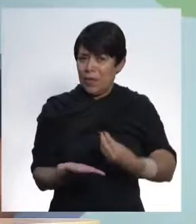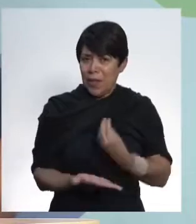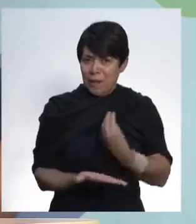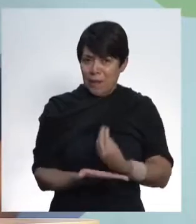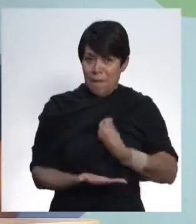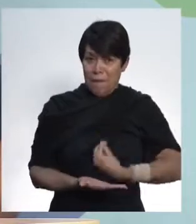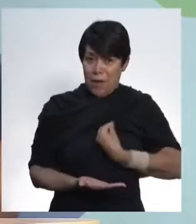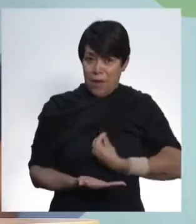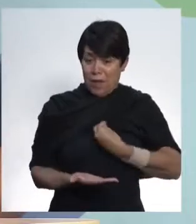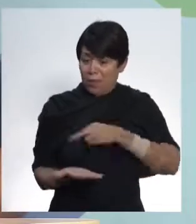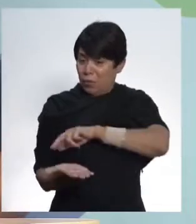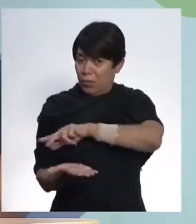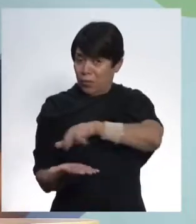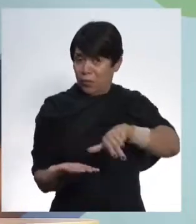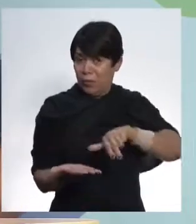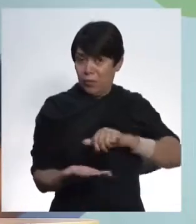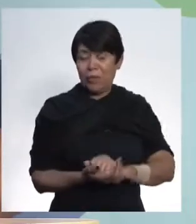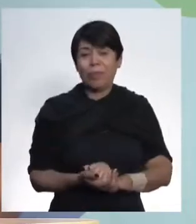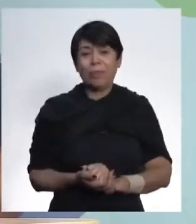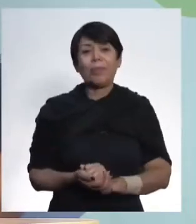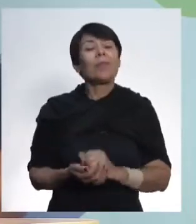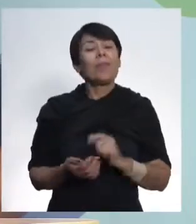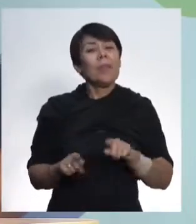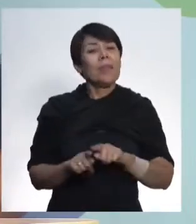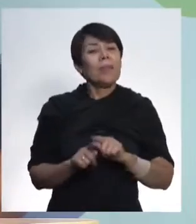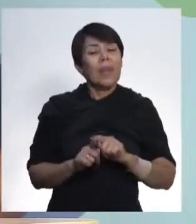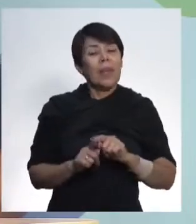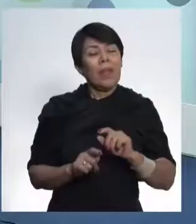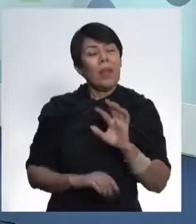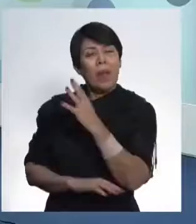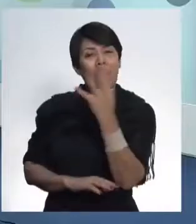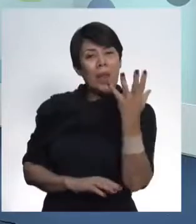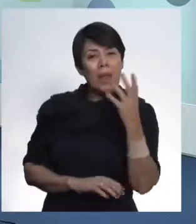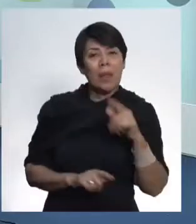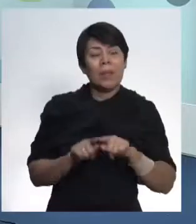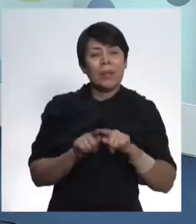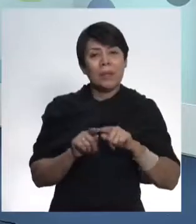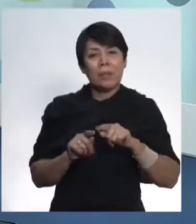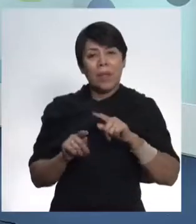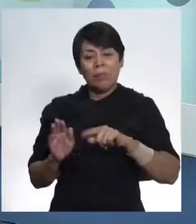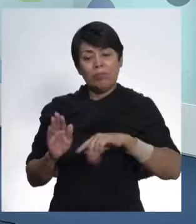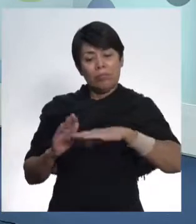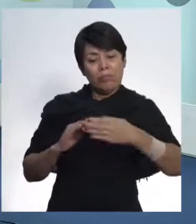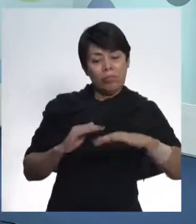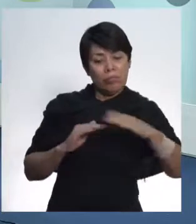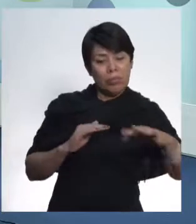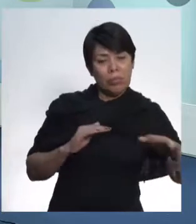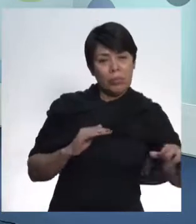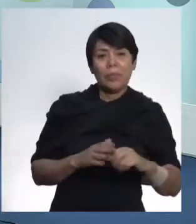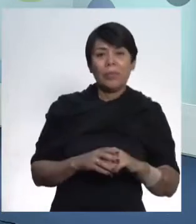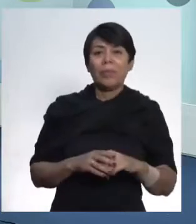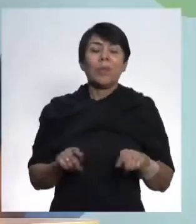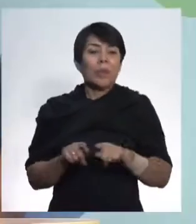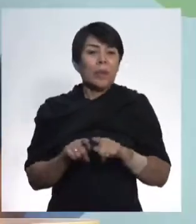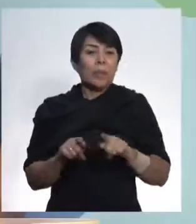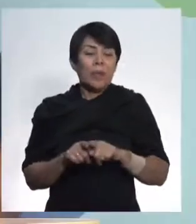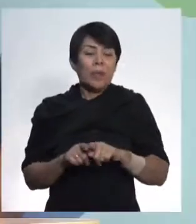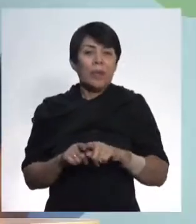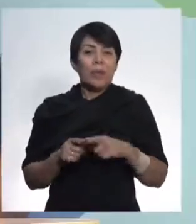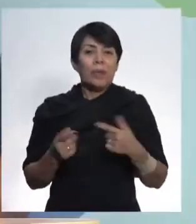biomas. E a questão aí da interferência do clima, do relevo, né, os aspectos